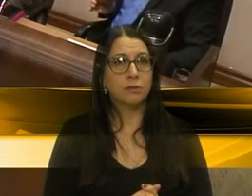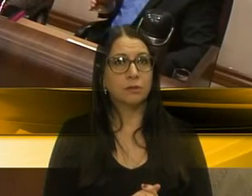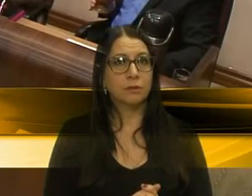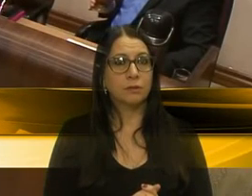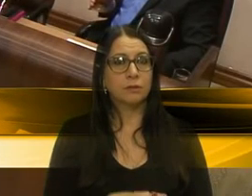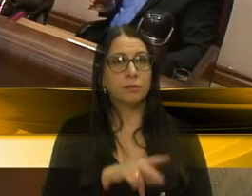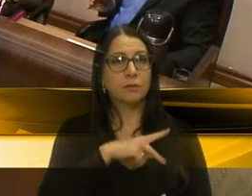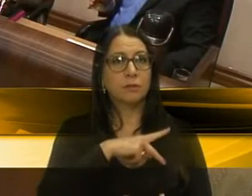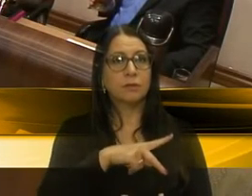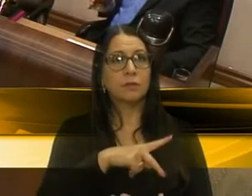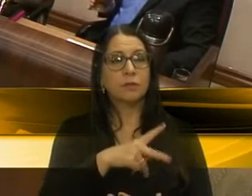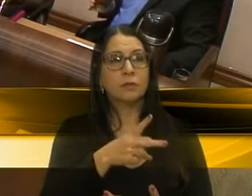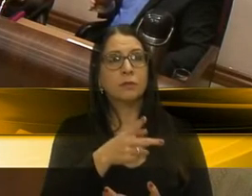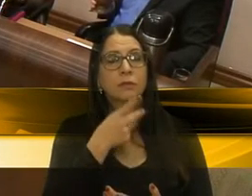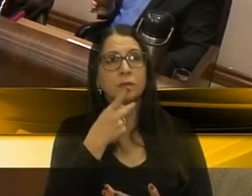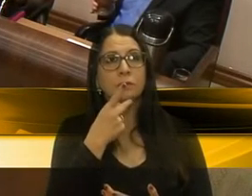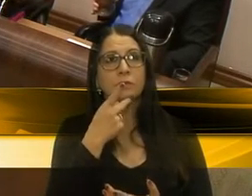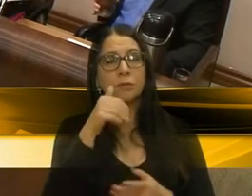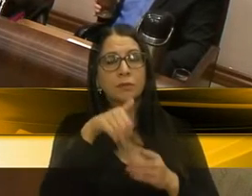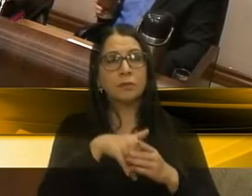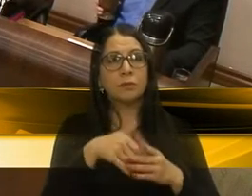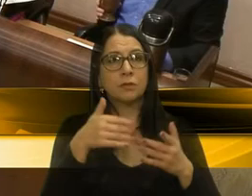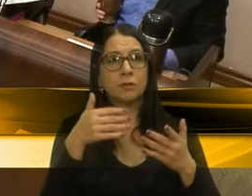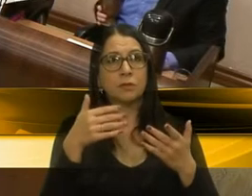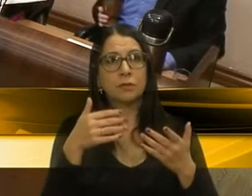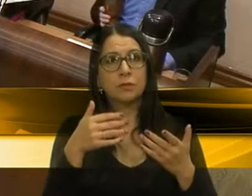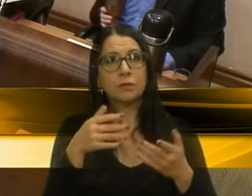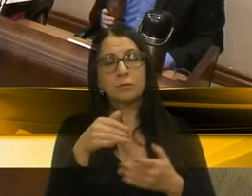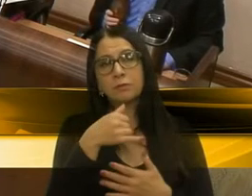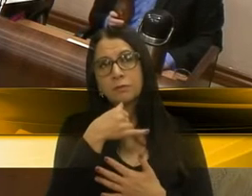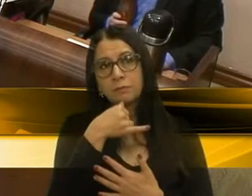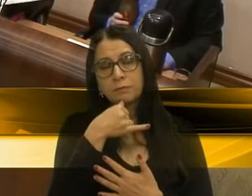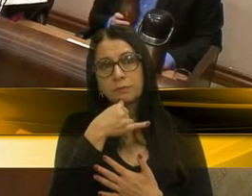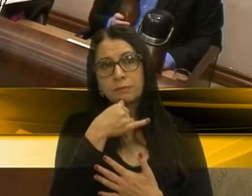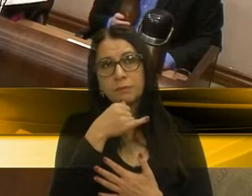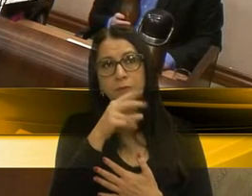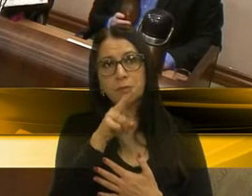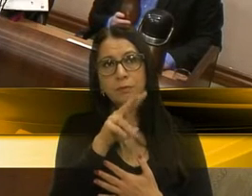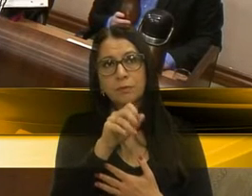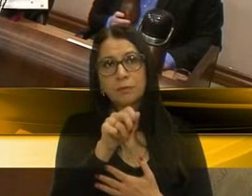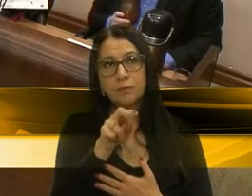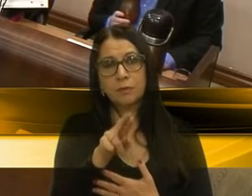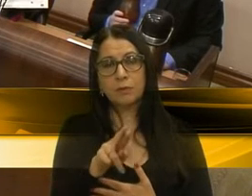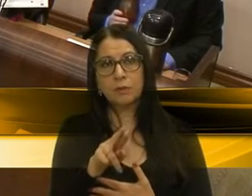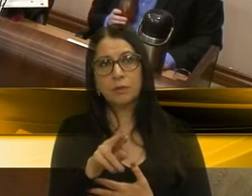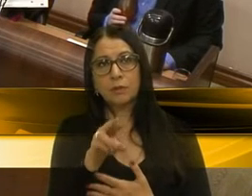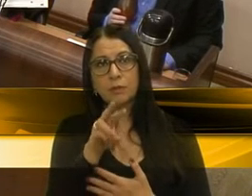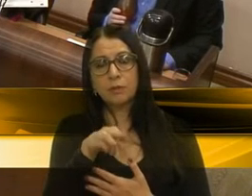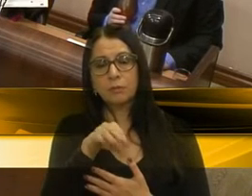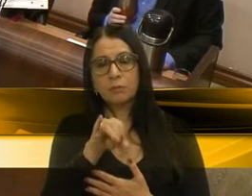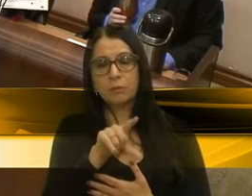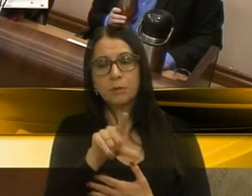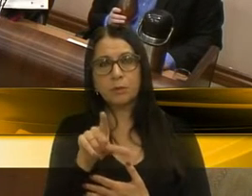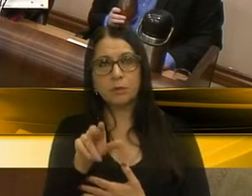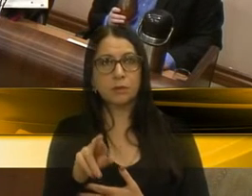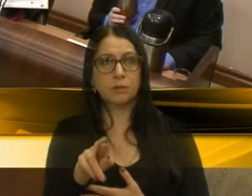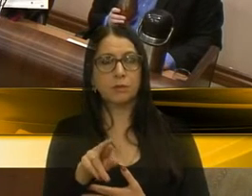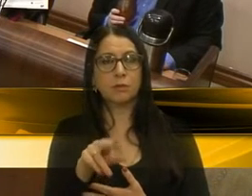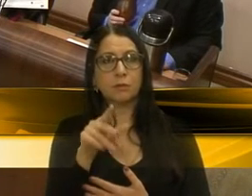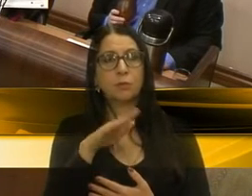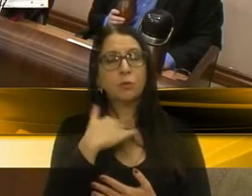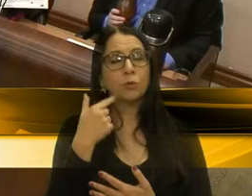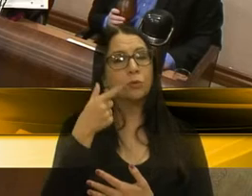Senhor presidente, só fazer um voto de pesar à família de Walter Miller. Walter Miller faleceu ontem, aos 71